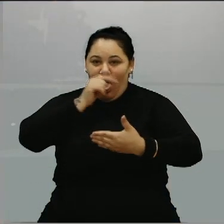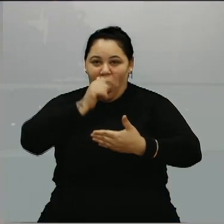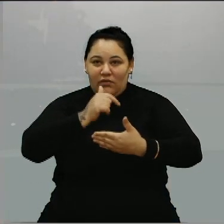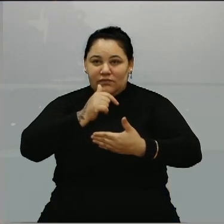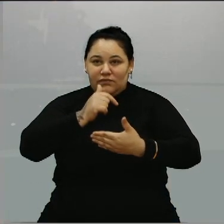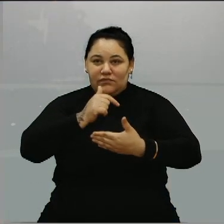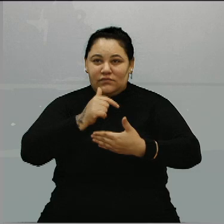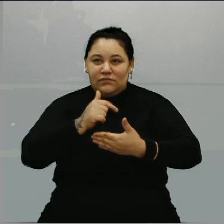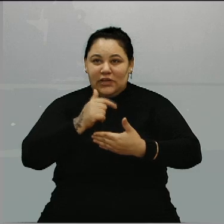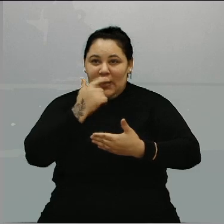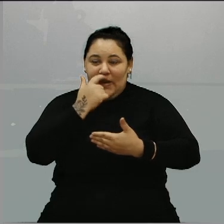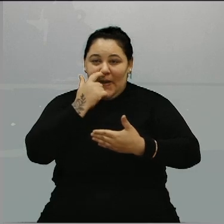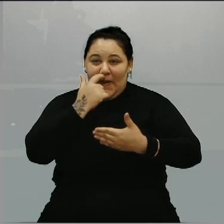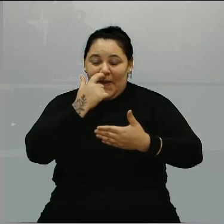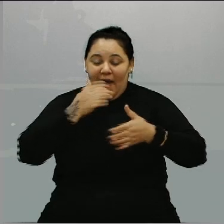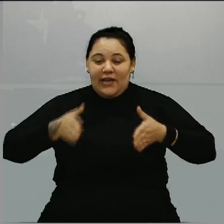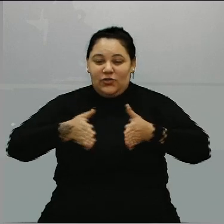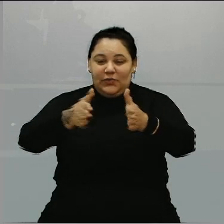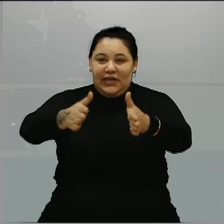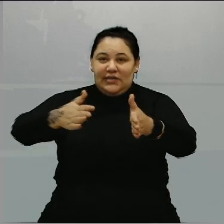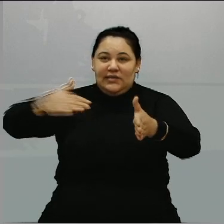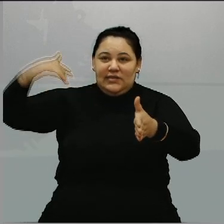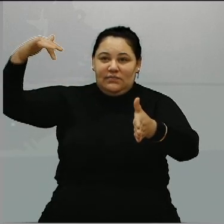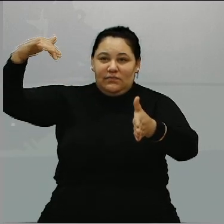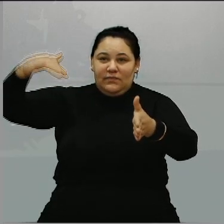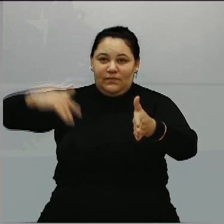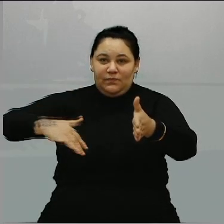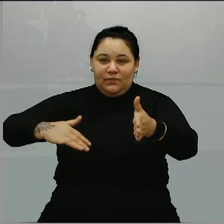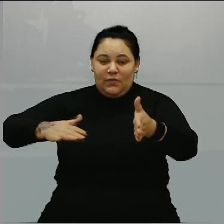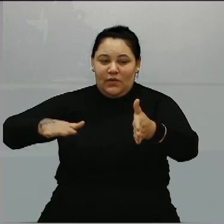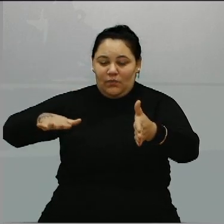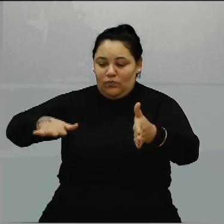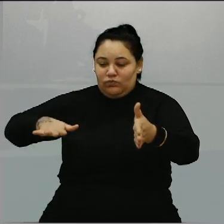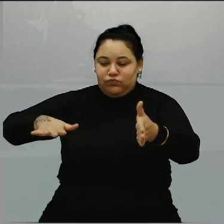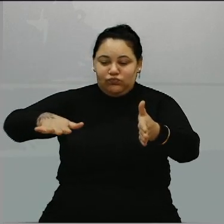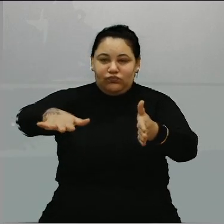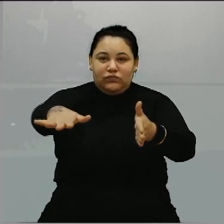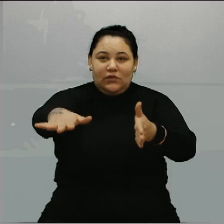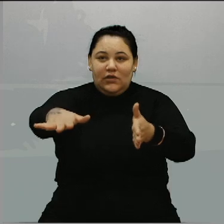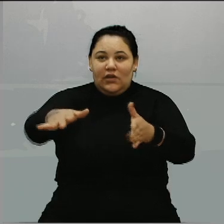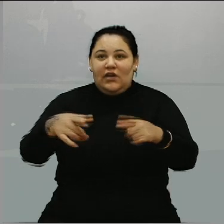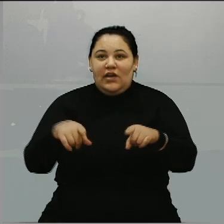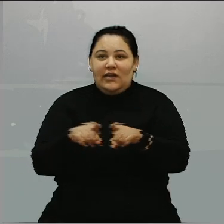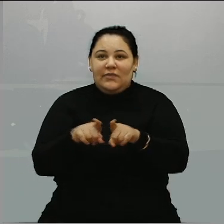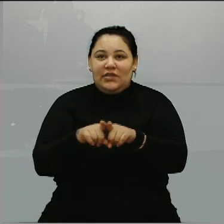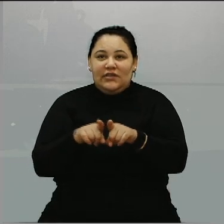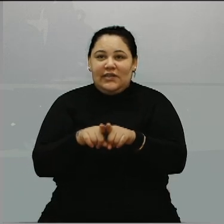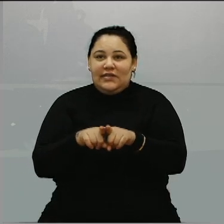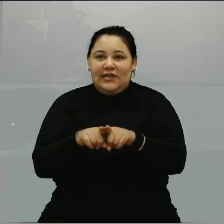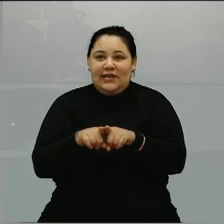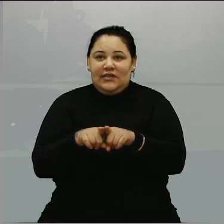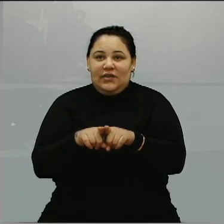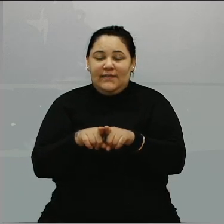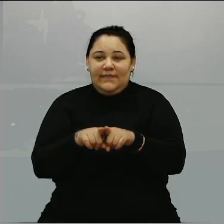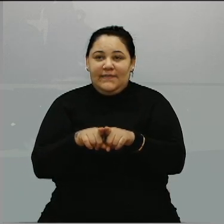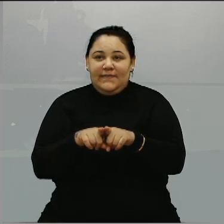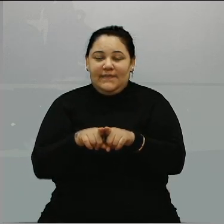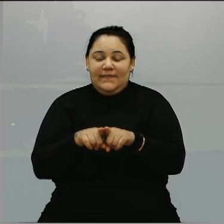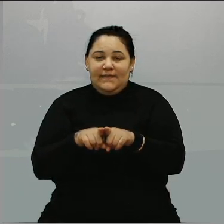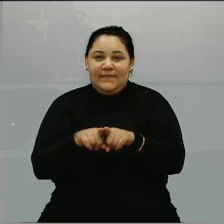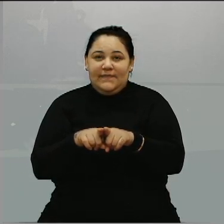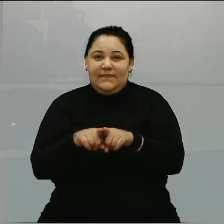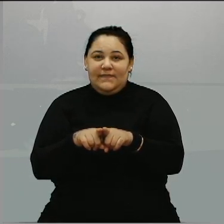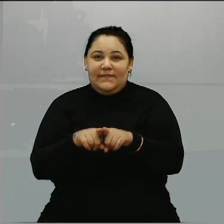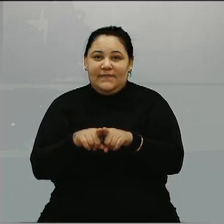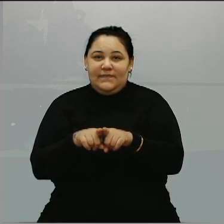região. A gente tem que entender, né, tudo o que aconteceu, absorver todas as informações, e Caxias